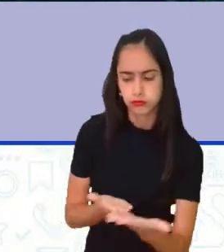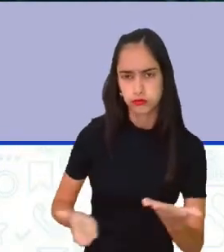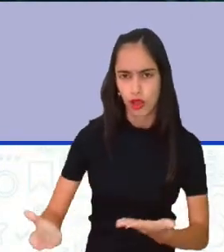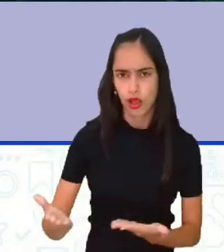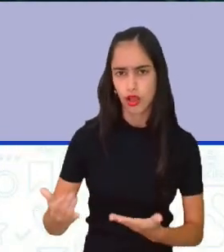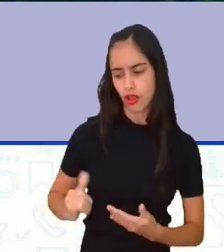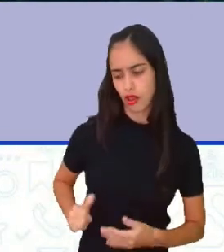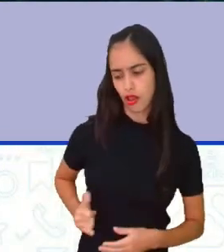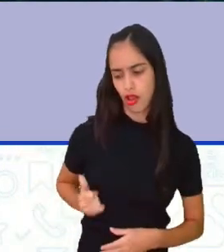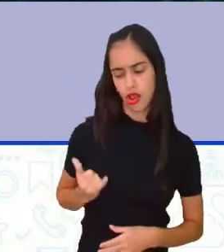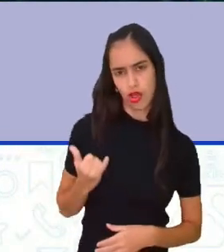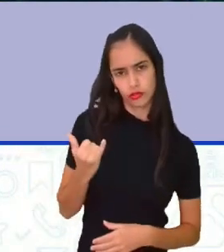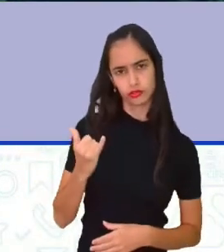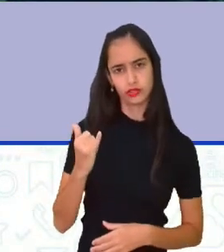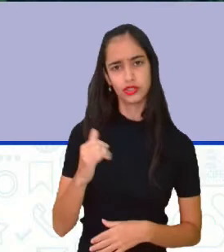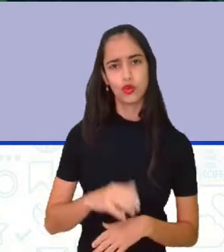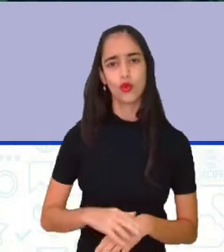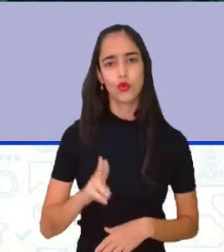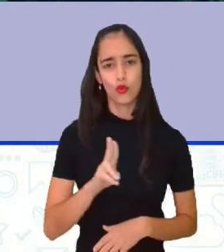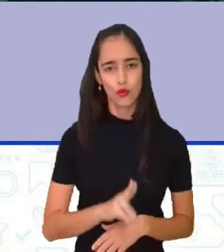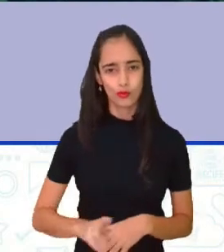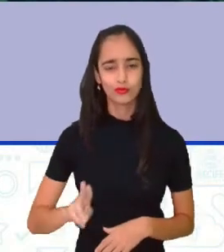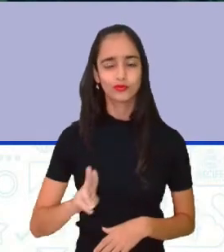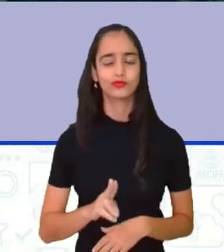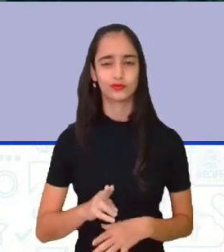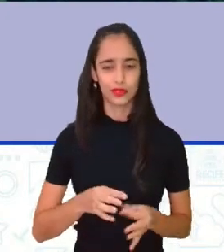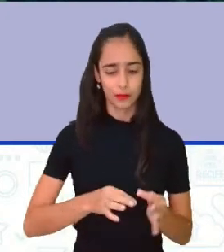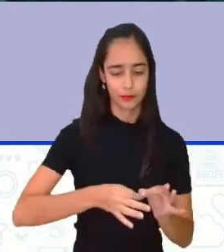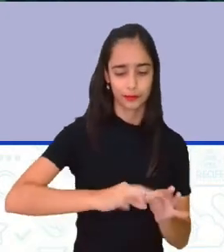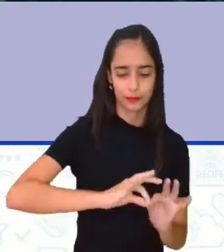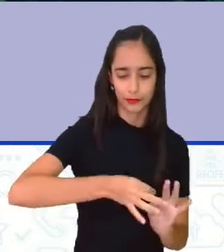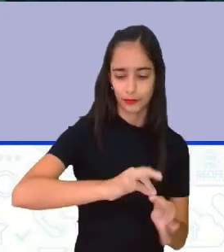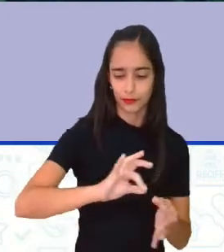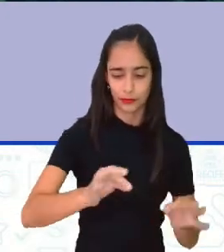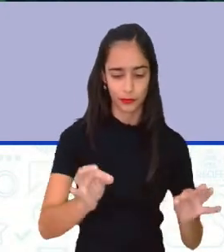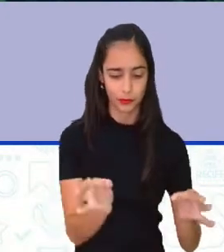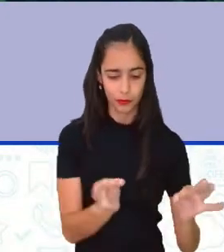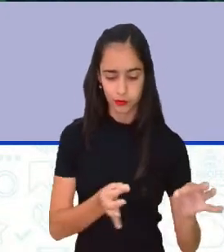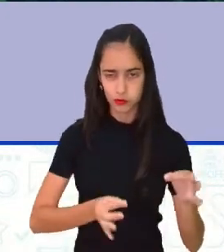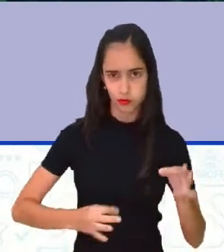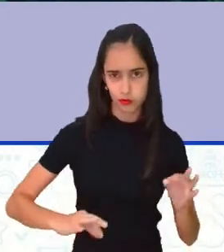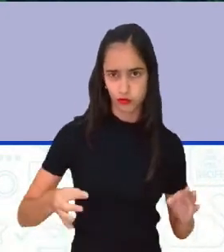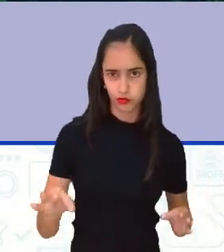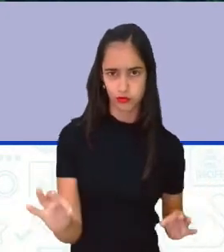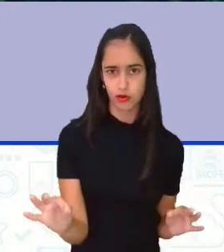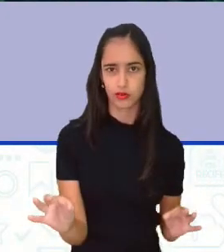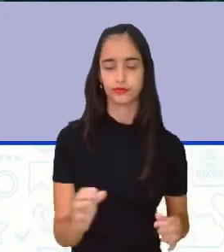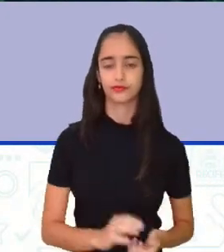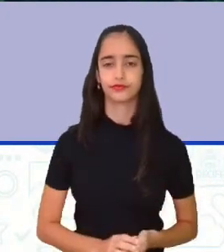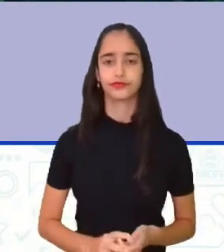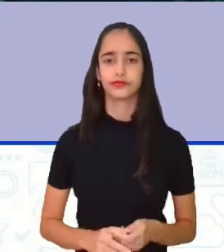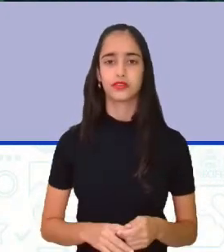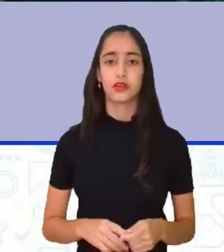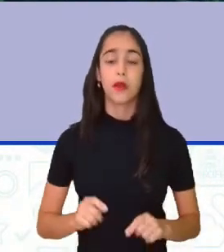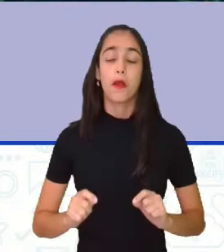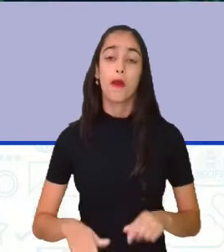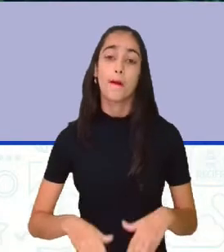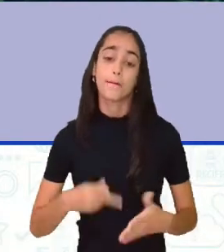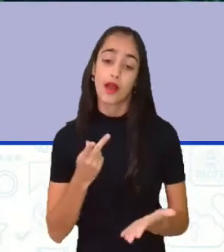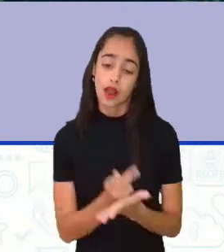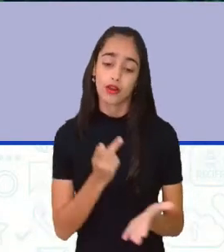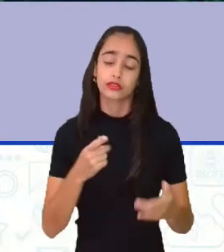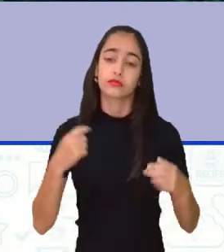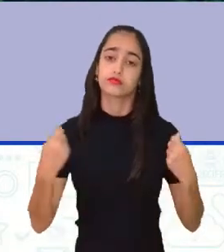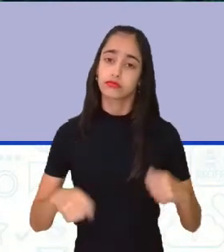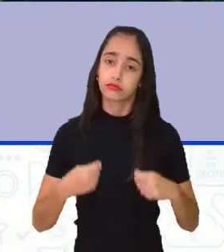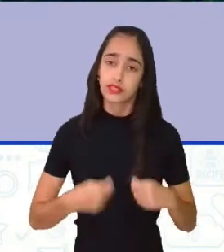feita através do circuito elétrico. Para que o circuito elétrico aconteça, ele precisa também de vários dispositivos